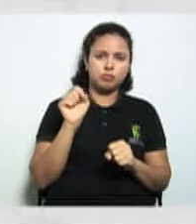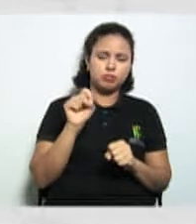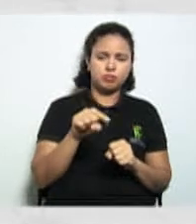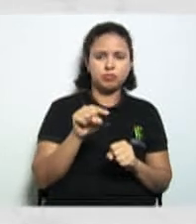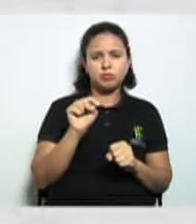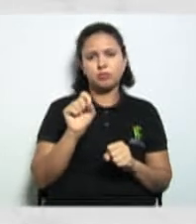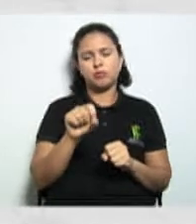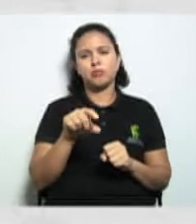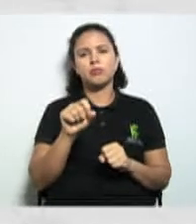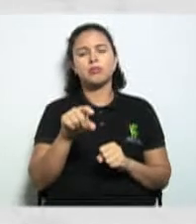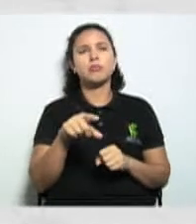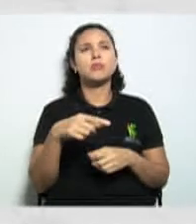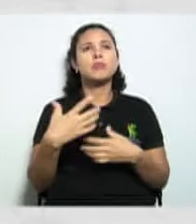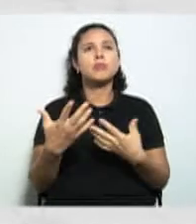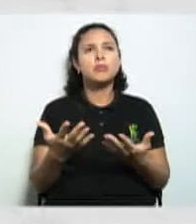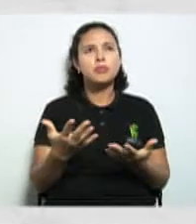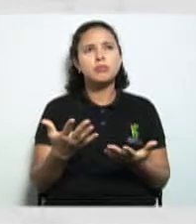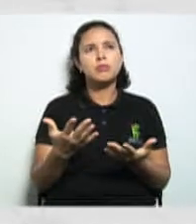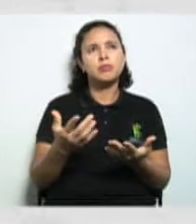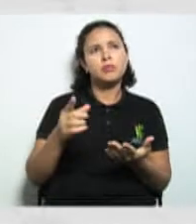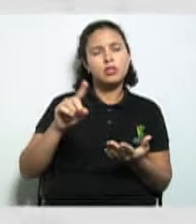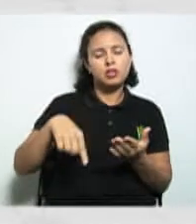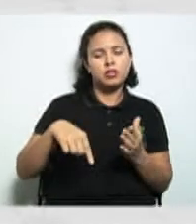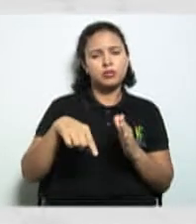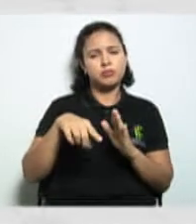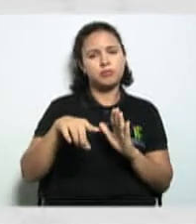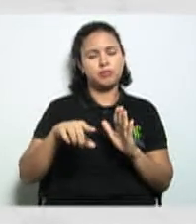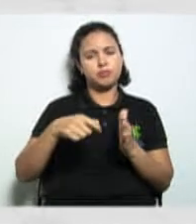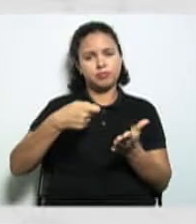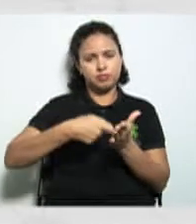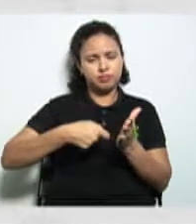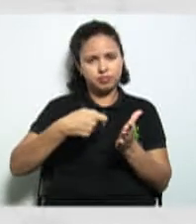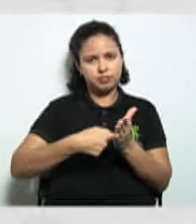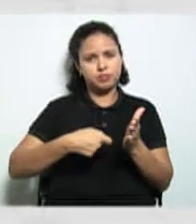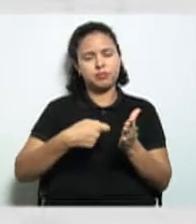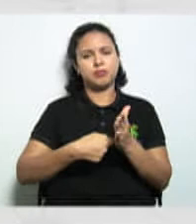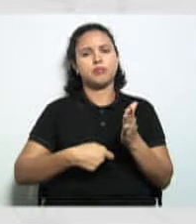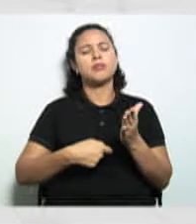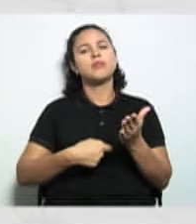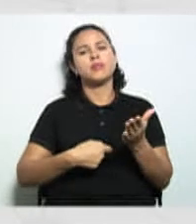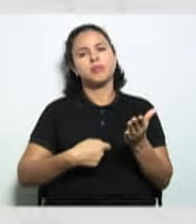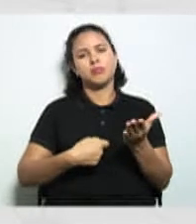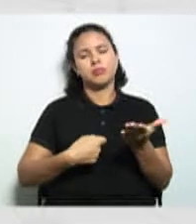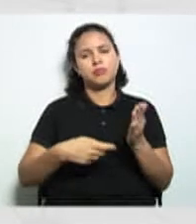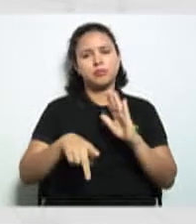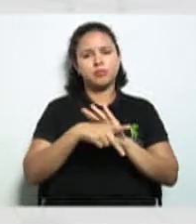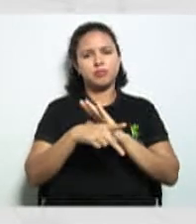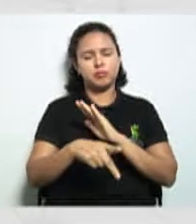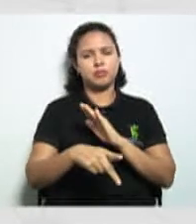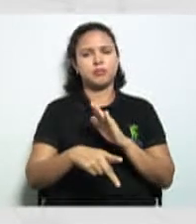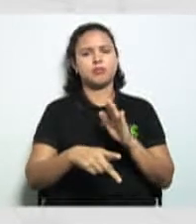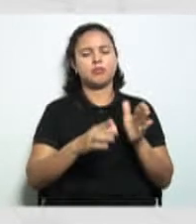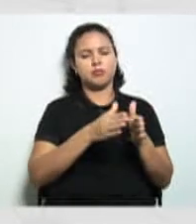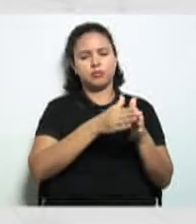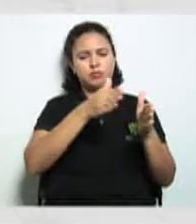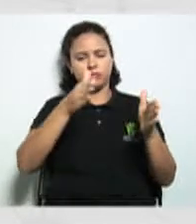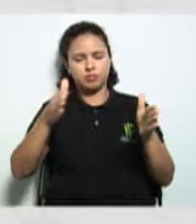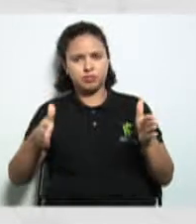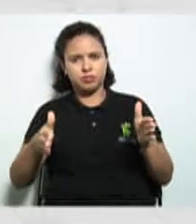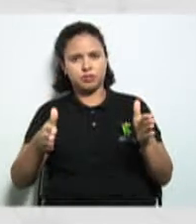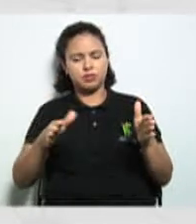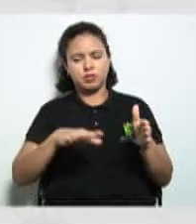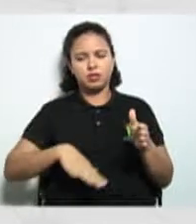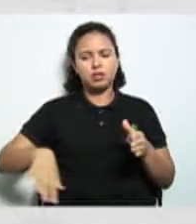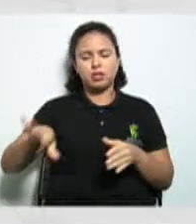conforme determinação das diretrizes curriculares da etapa, modalidade e área